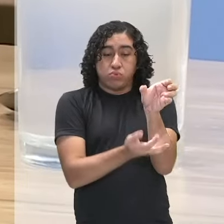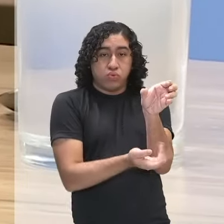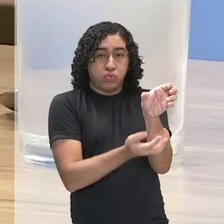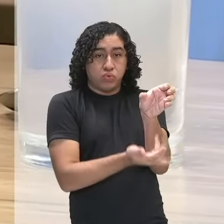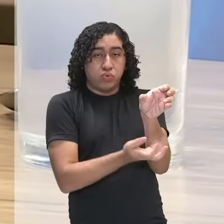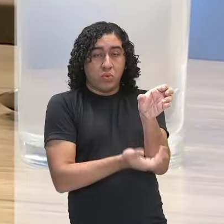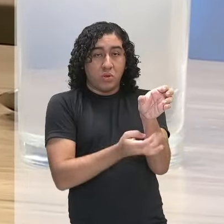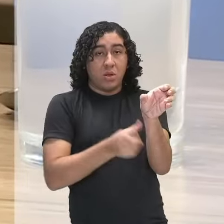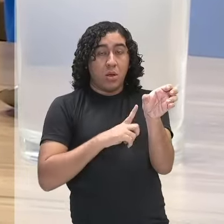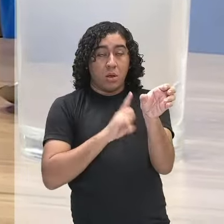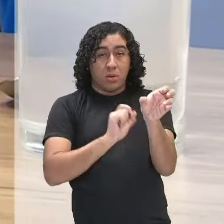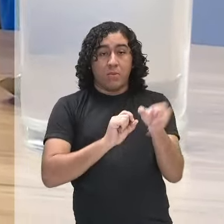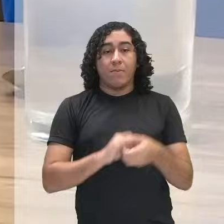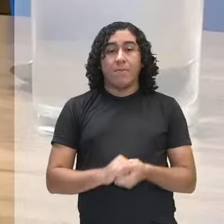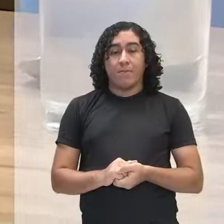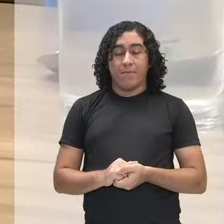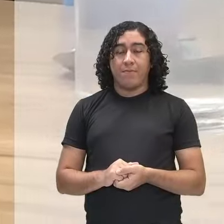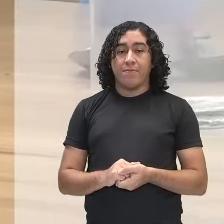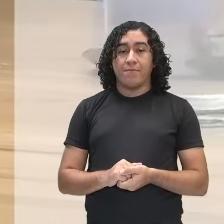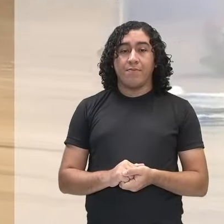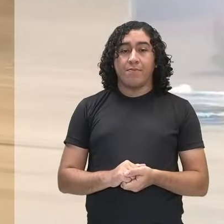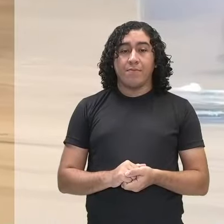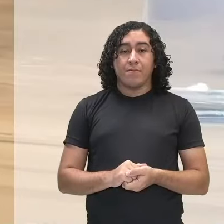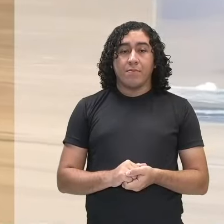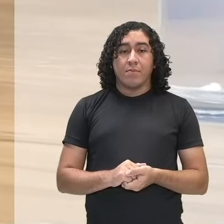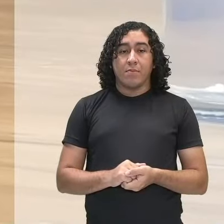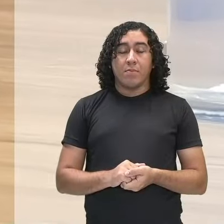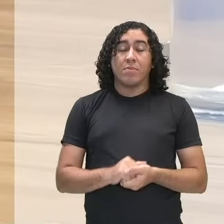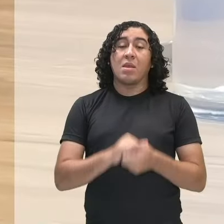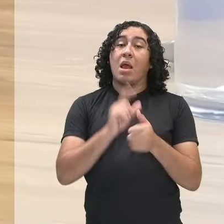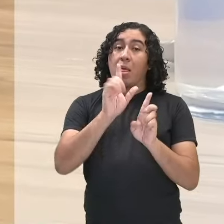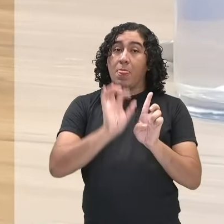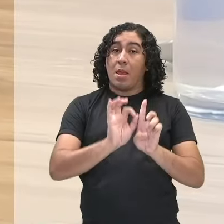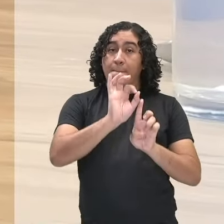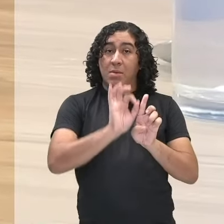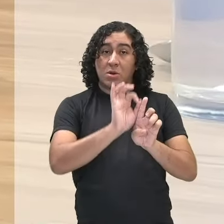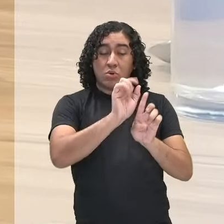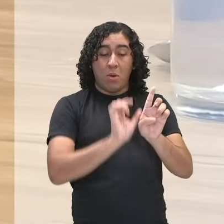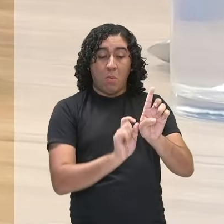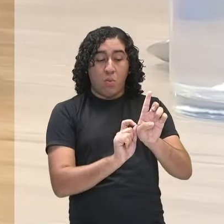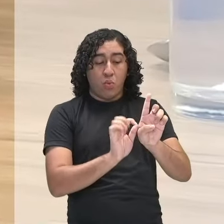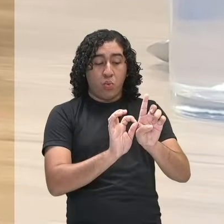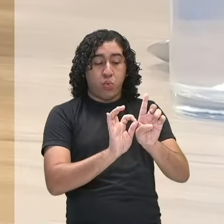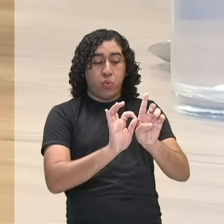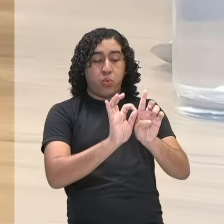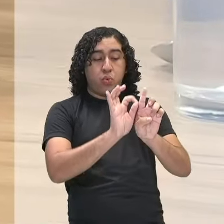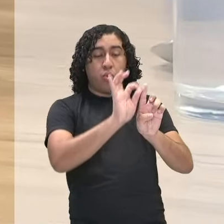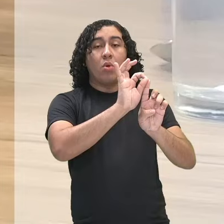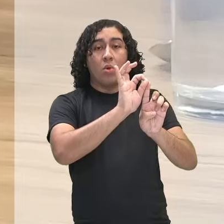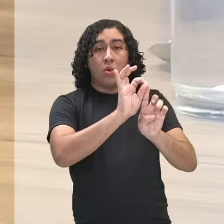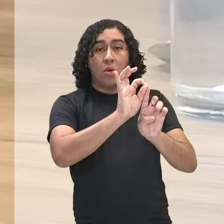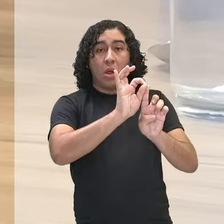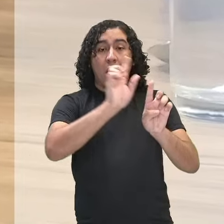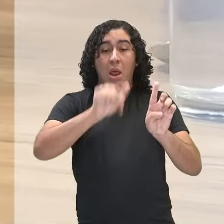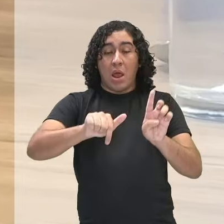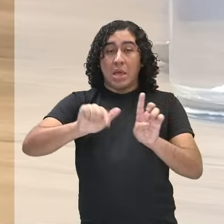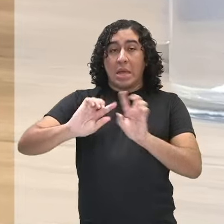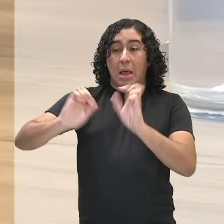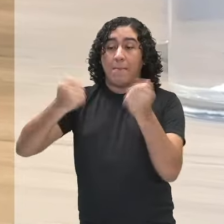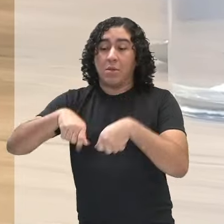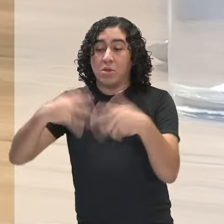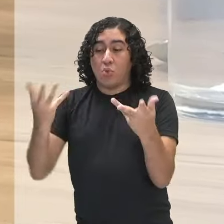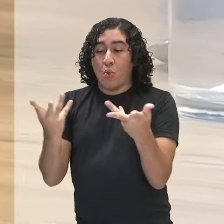solução sob aquecimento a 80 graus Celsius, a temperatura vai aumentar e a solubilidade, consequentemente,